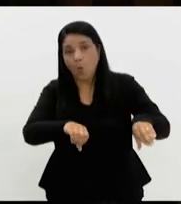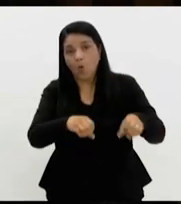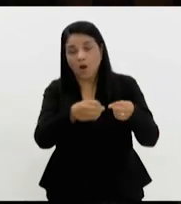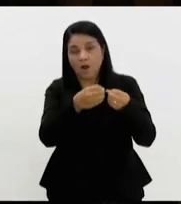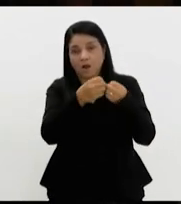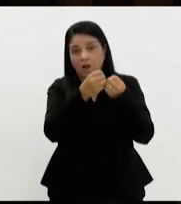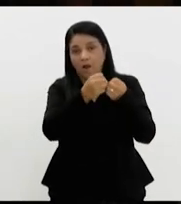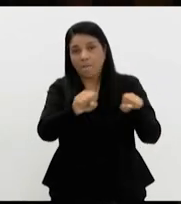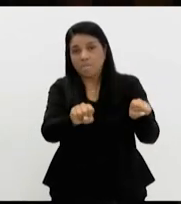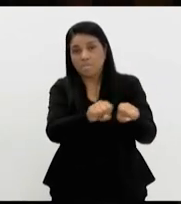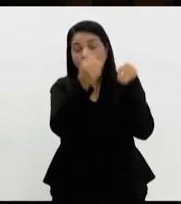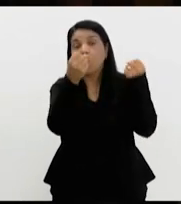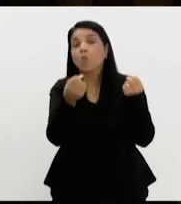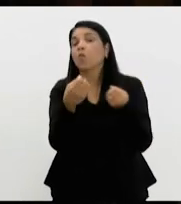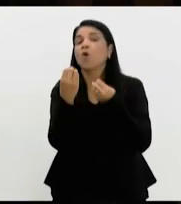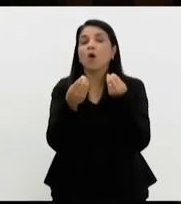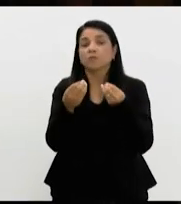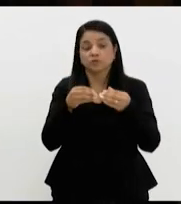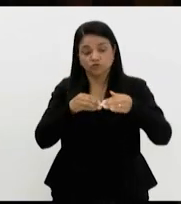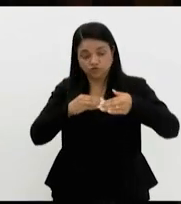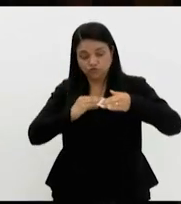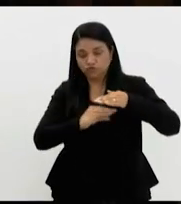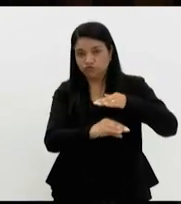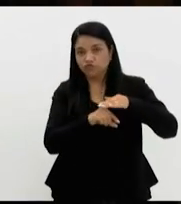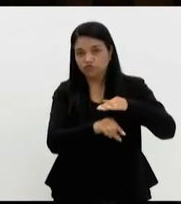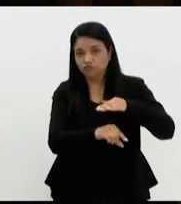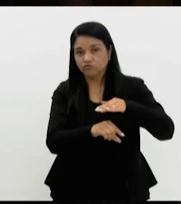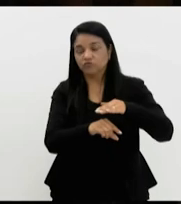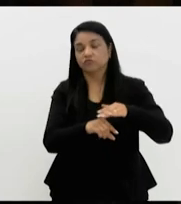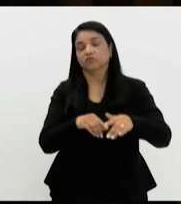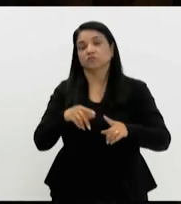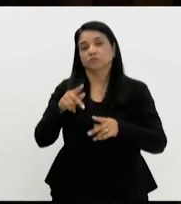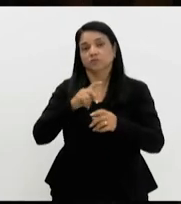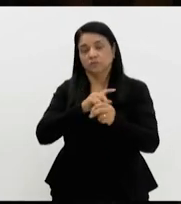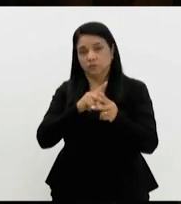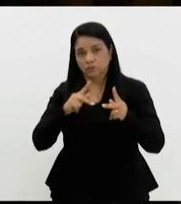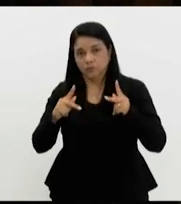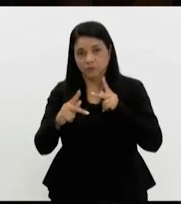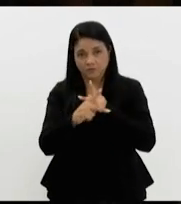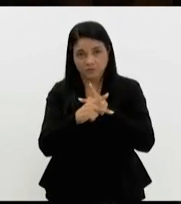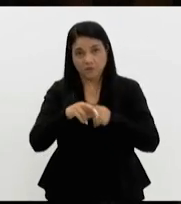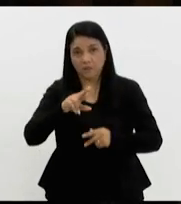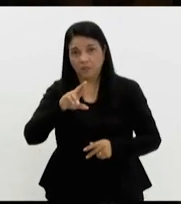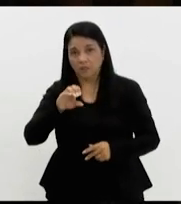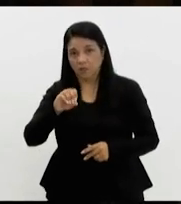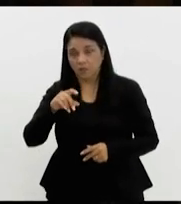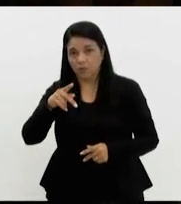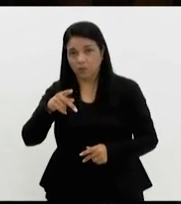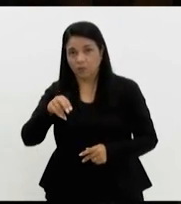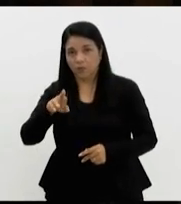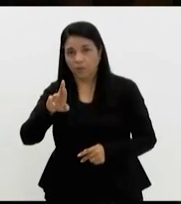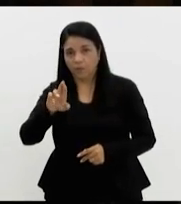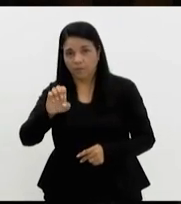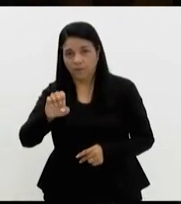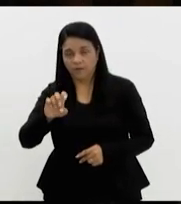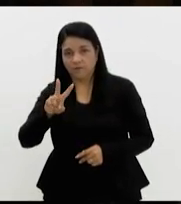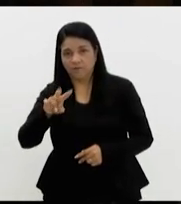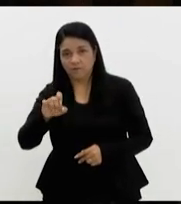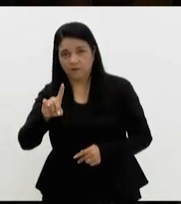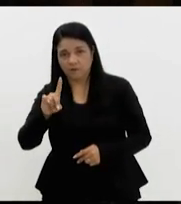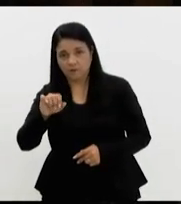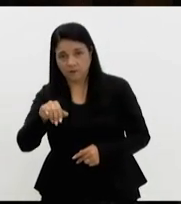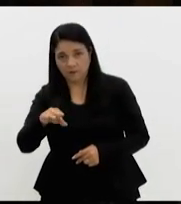dos royalties que estão no Rio Previdência vai ajudar a garantir que os aposentados e pensionistas do Estado do Rio de Janeiro não vão ficar sem aposentadoria.